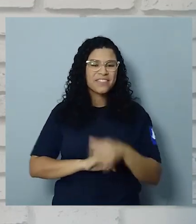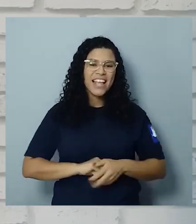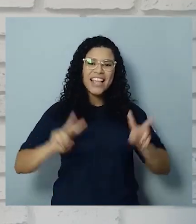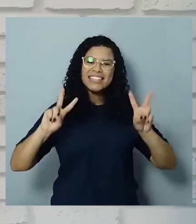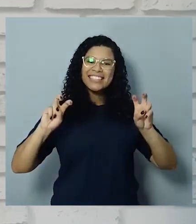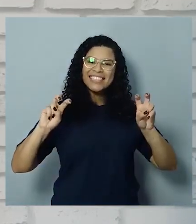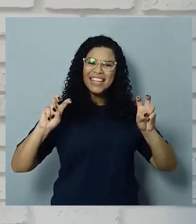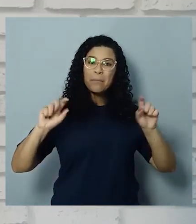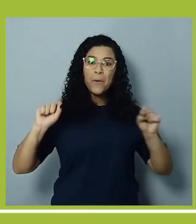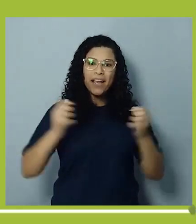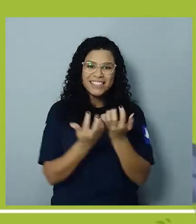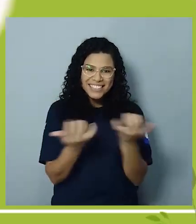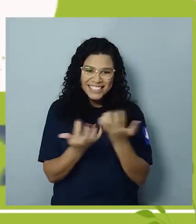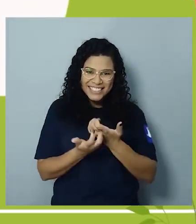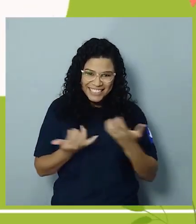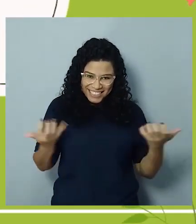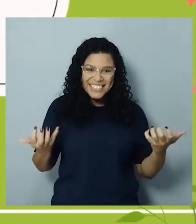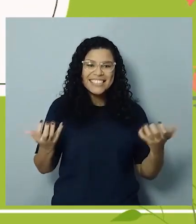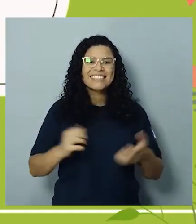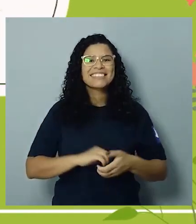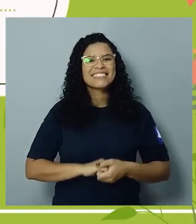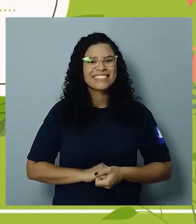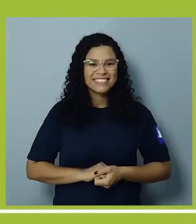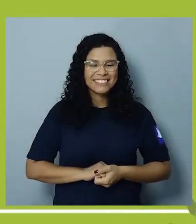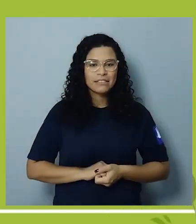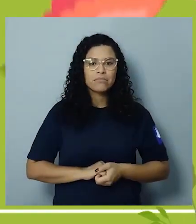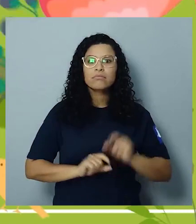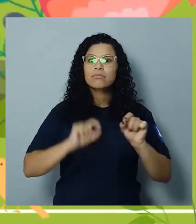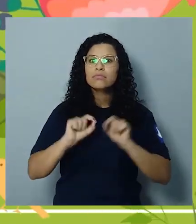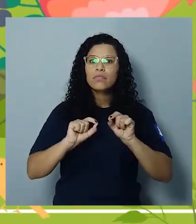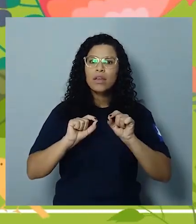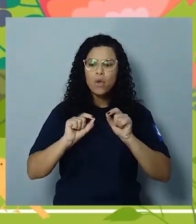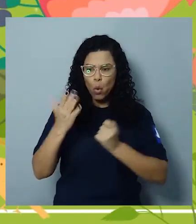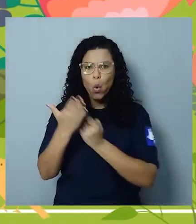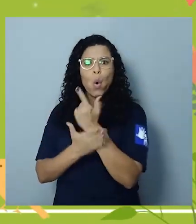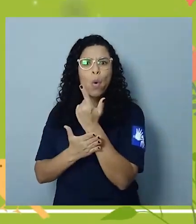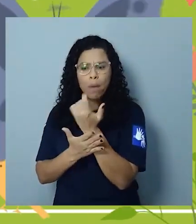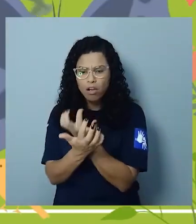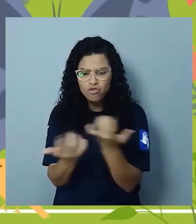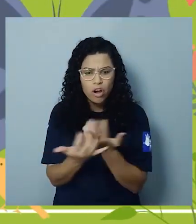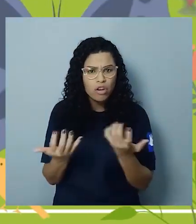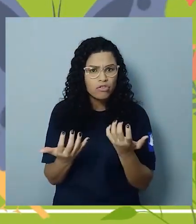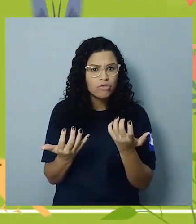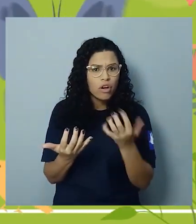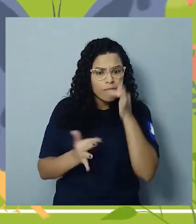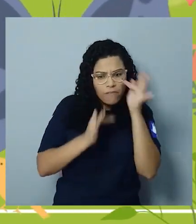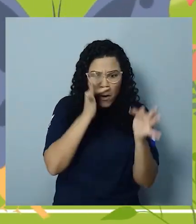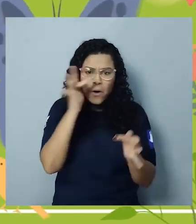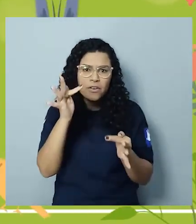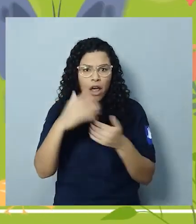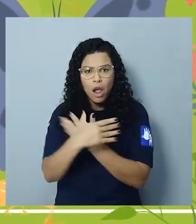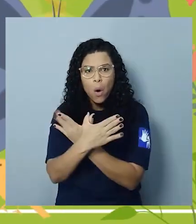de Jade Leilão de Jardim Quem Me compra um jardim com flores